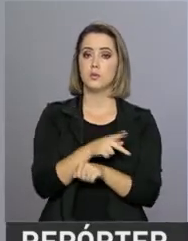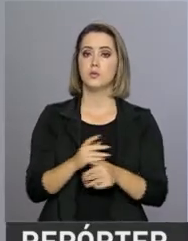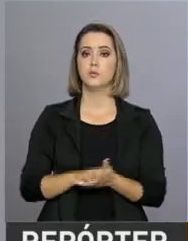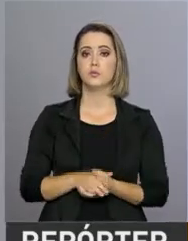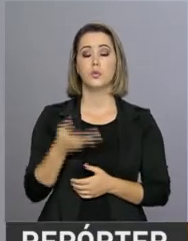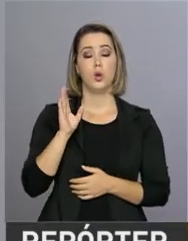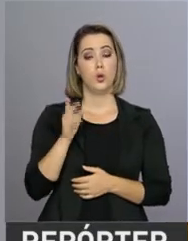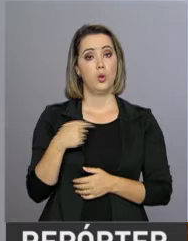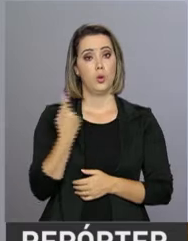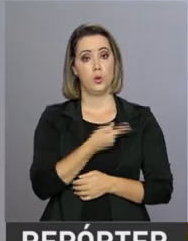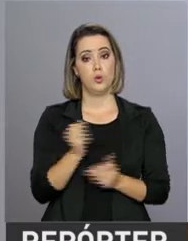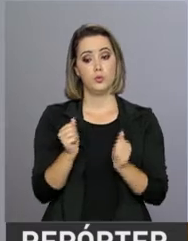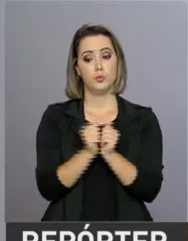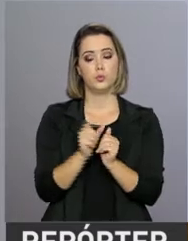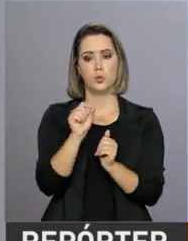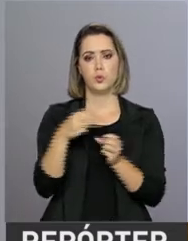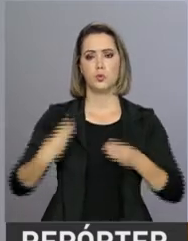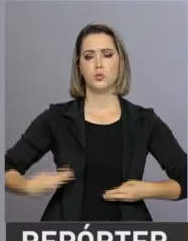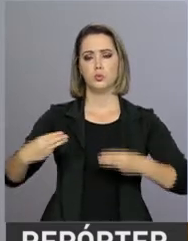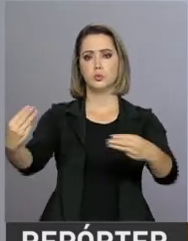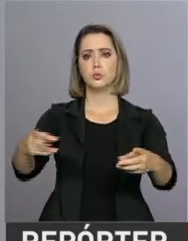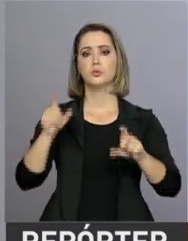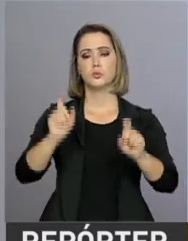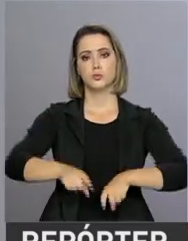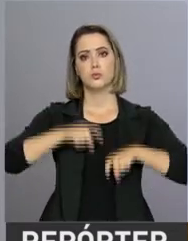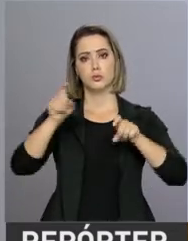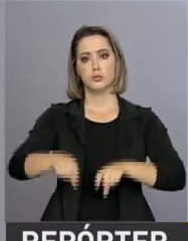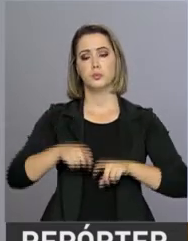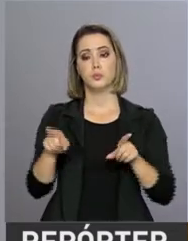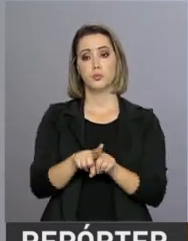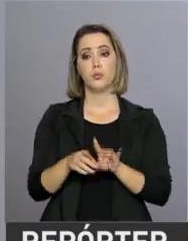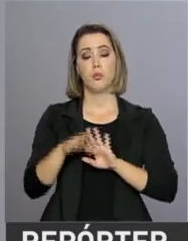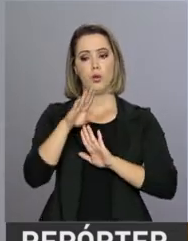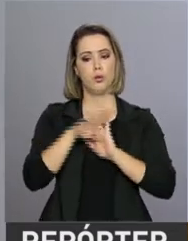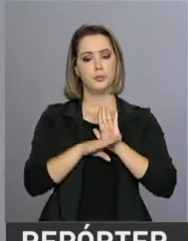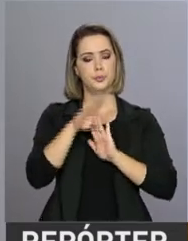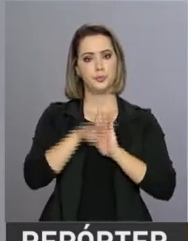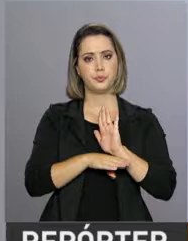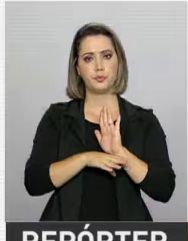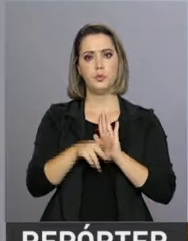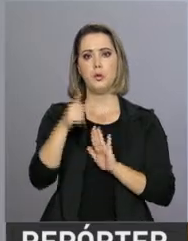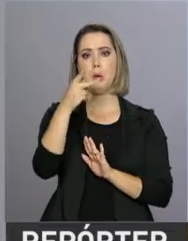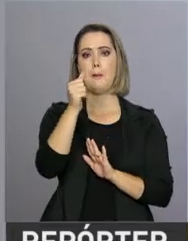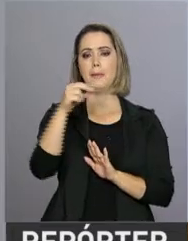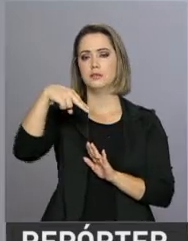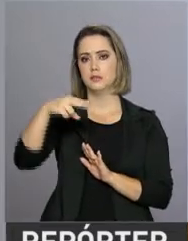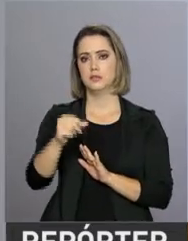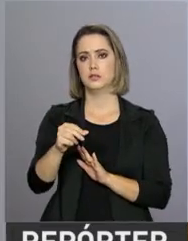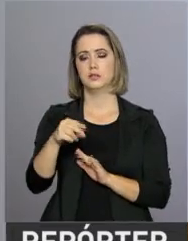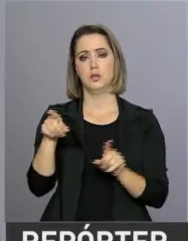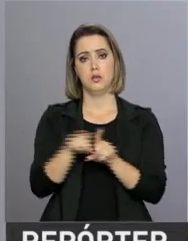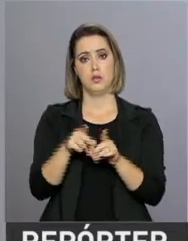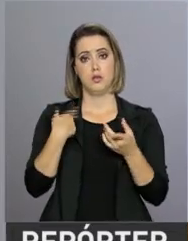breve, ao lado do Ministério da Agricultura e da Apex, esse programa Pan Agro. A iniciativa